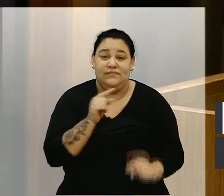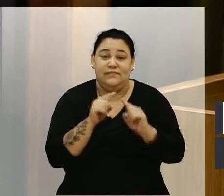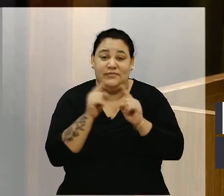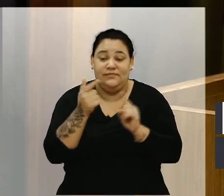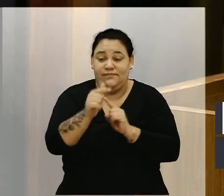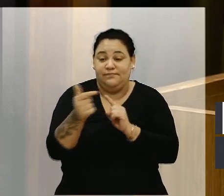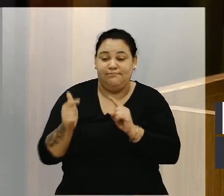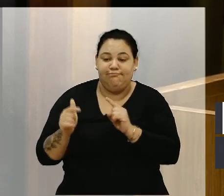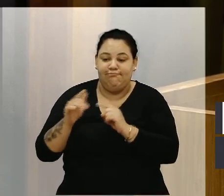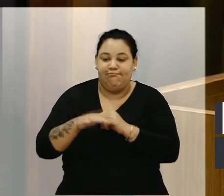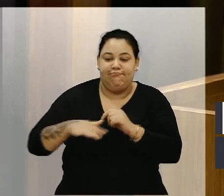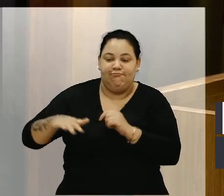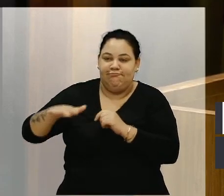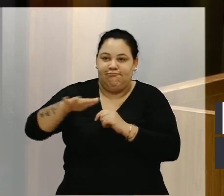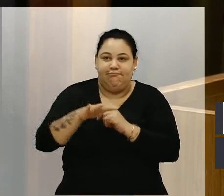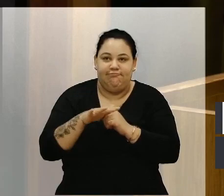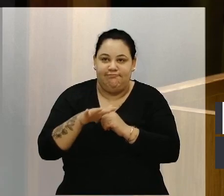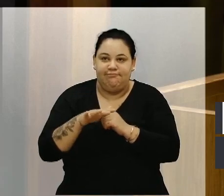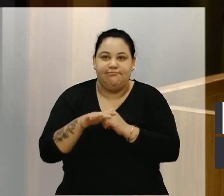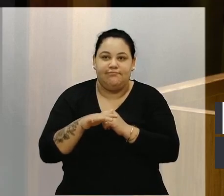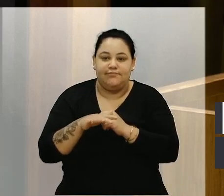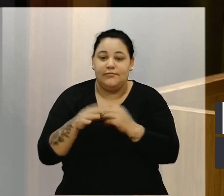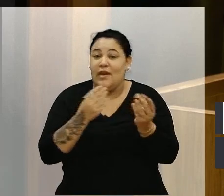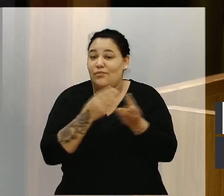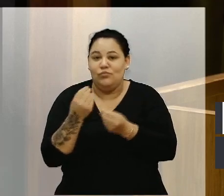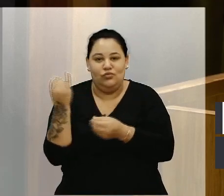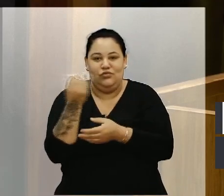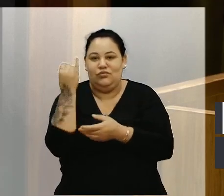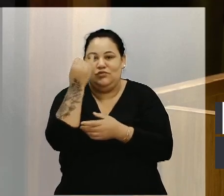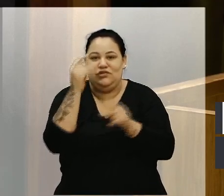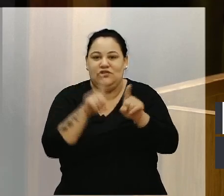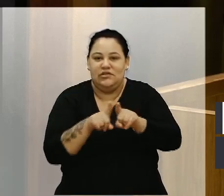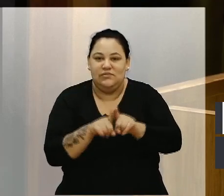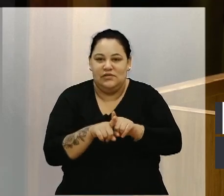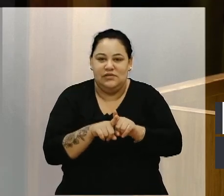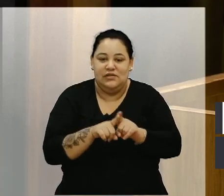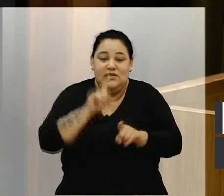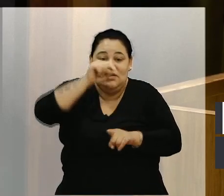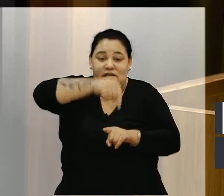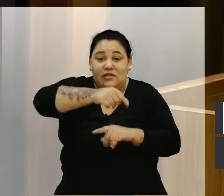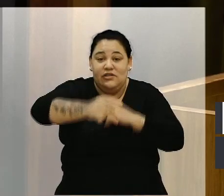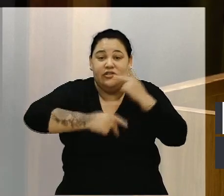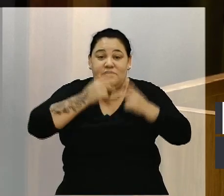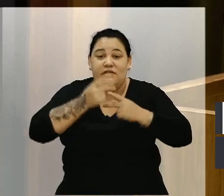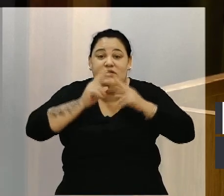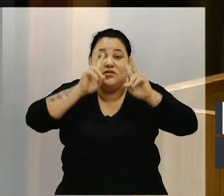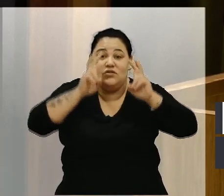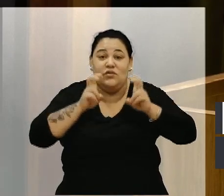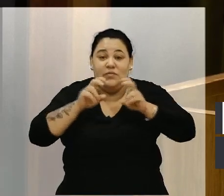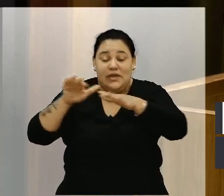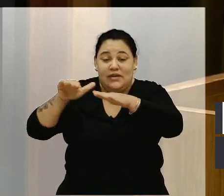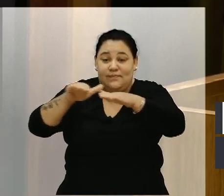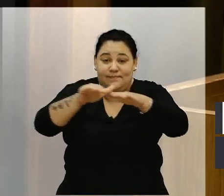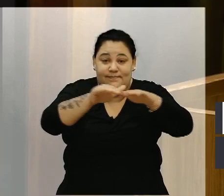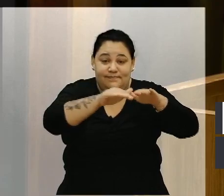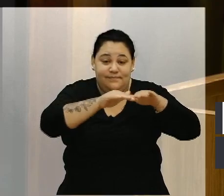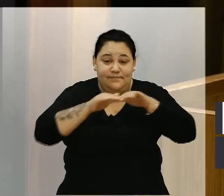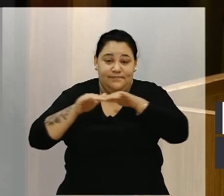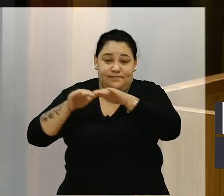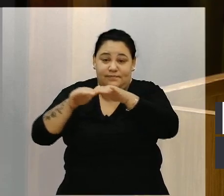outras áreas, elas também são muito relevantes. E aqui nós estamos falando de equidade e